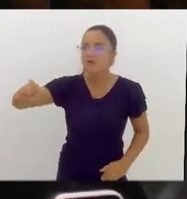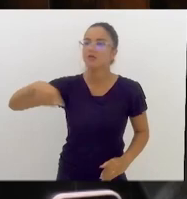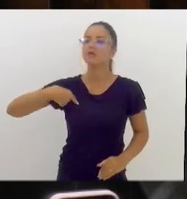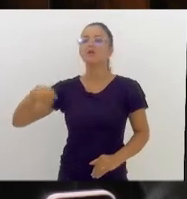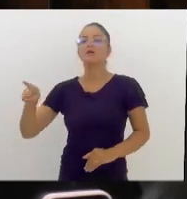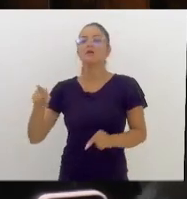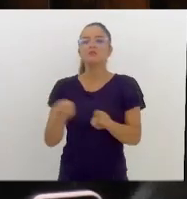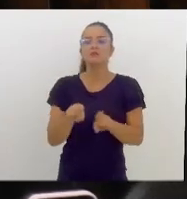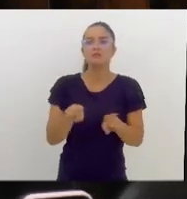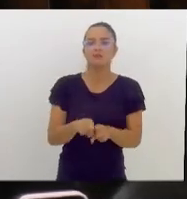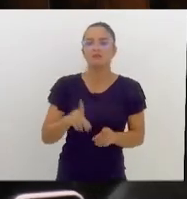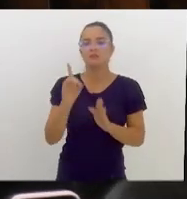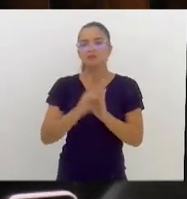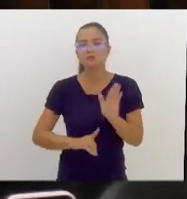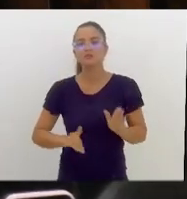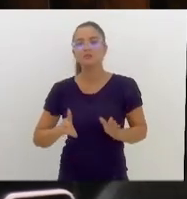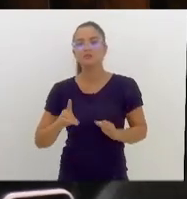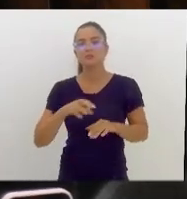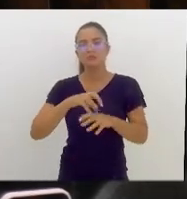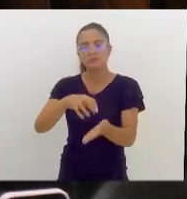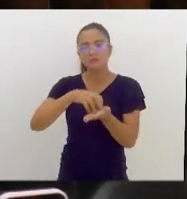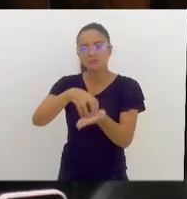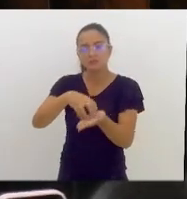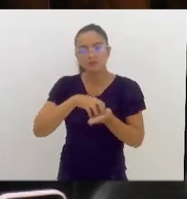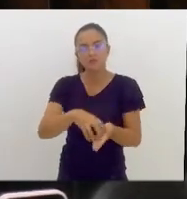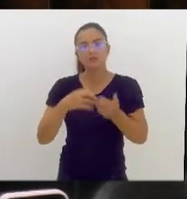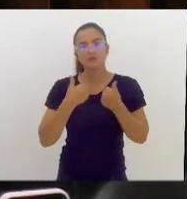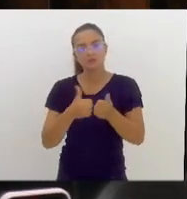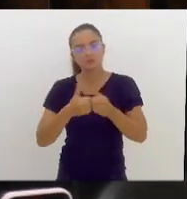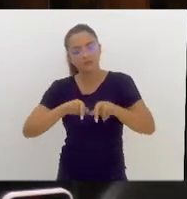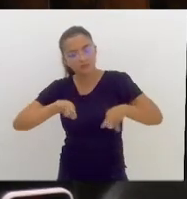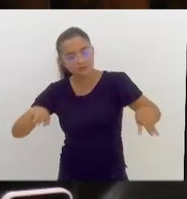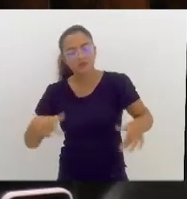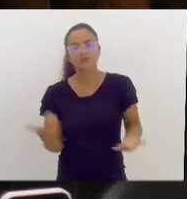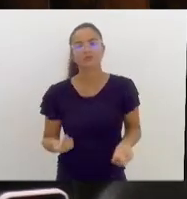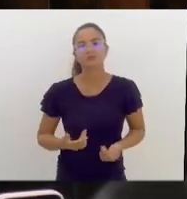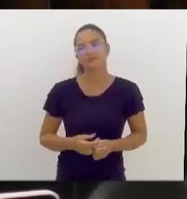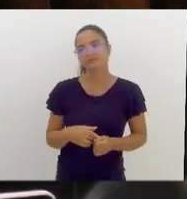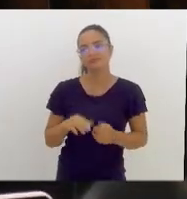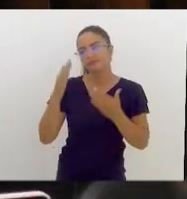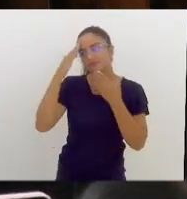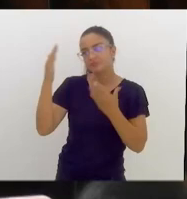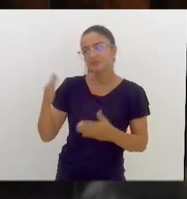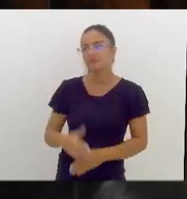transporte público, ou esse Estado, não sei que solução poderá vir a ter. Muito obrigado.